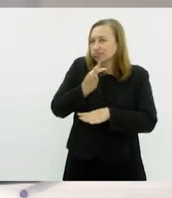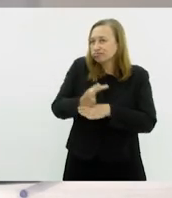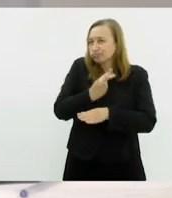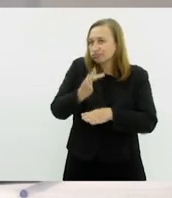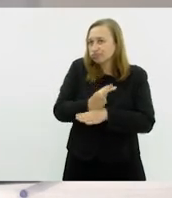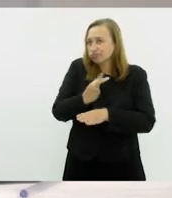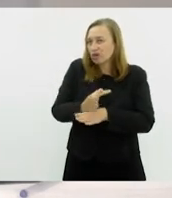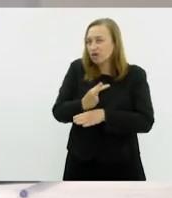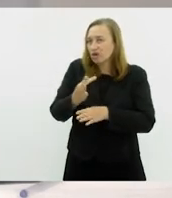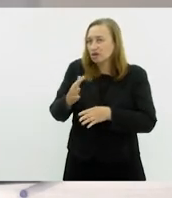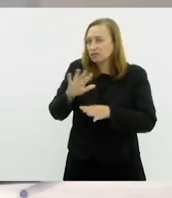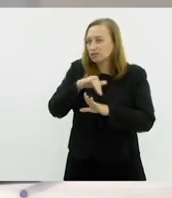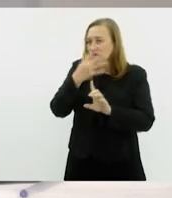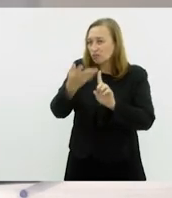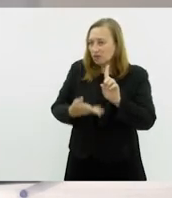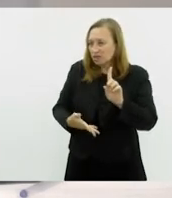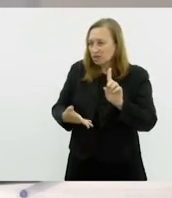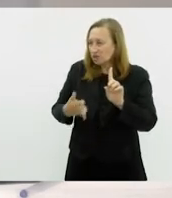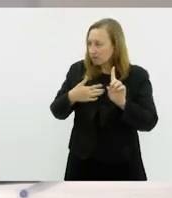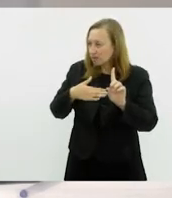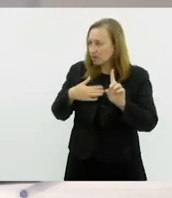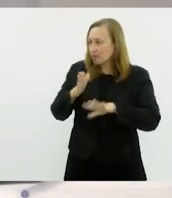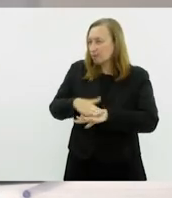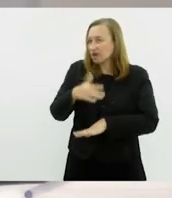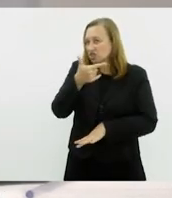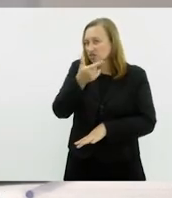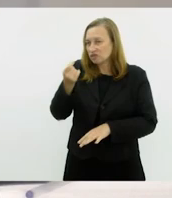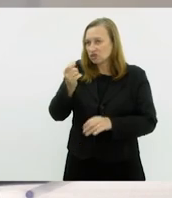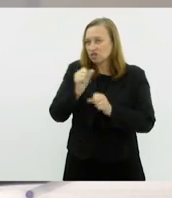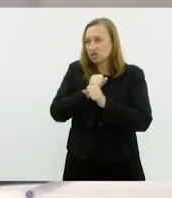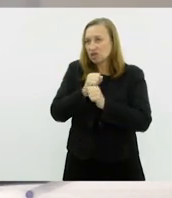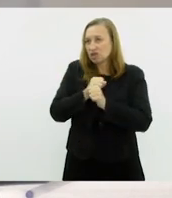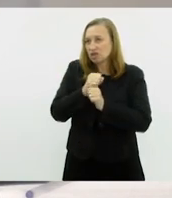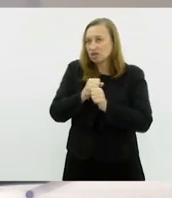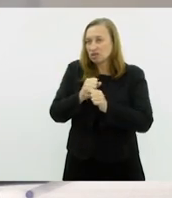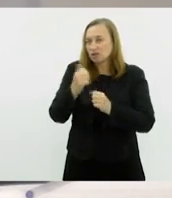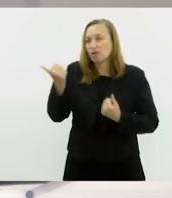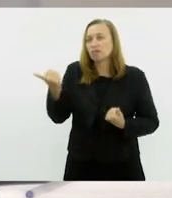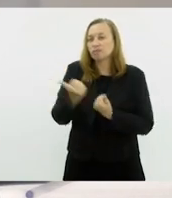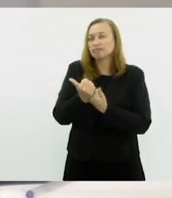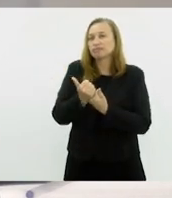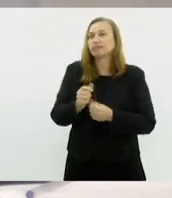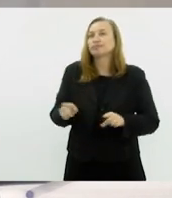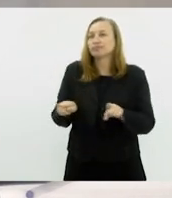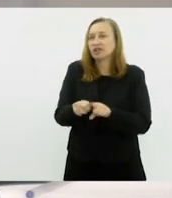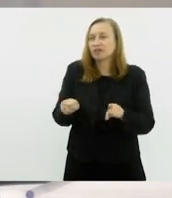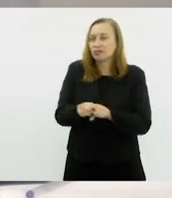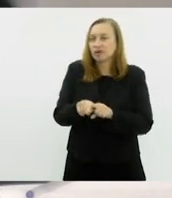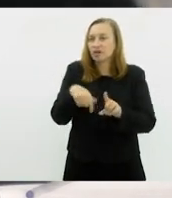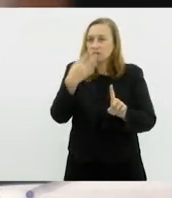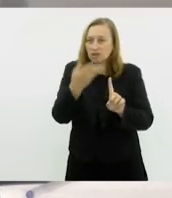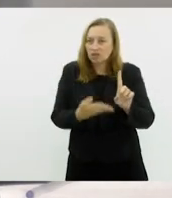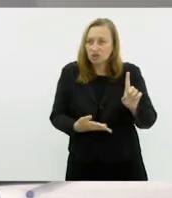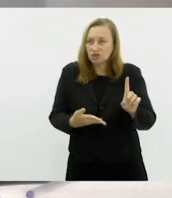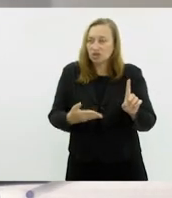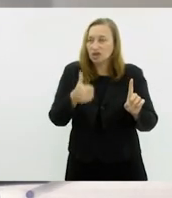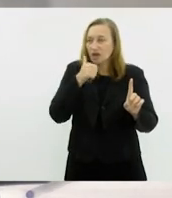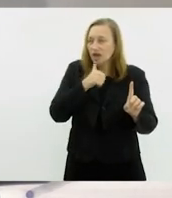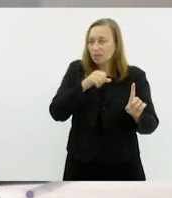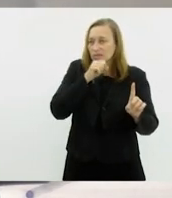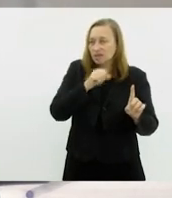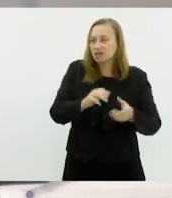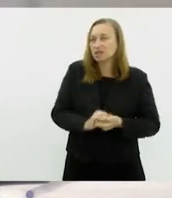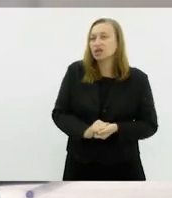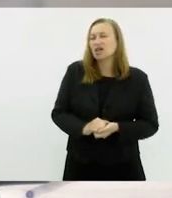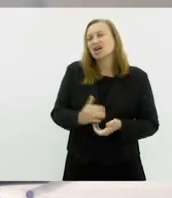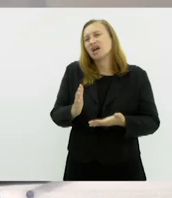homenagear porque há mais de 20 anos eu legiso e apoio e eu também fiz uma homenagem a elas que muitas vezes o preconceito contra o